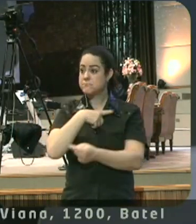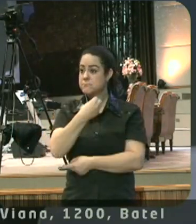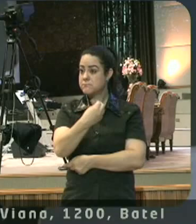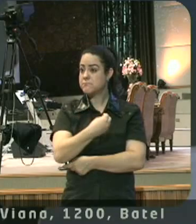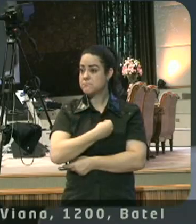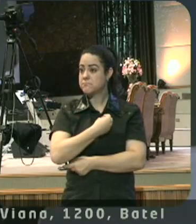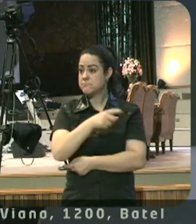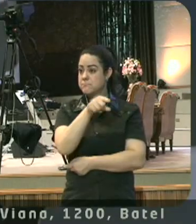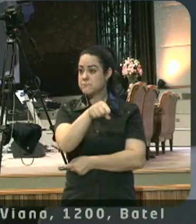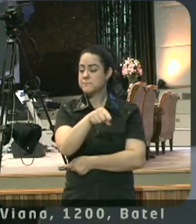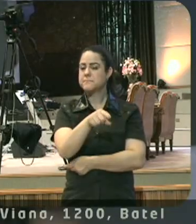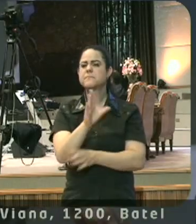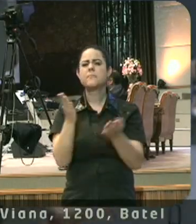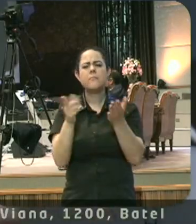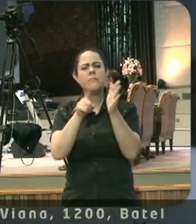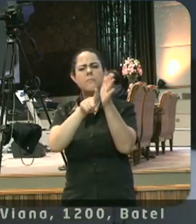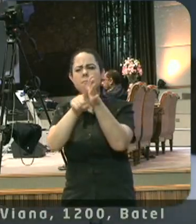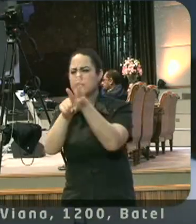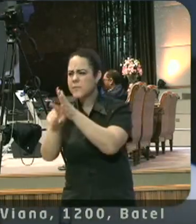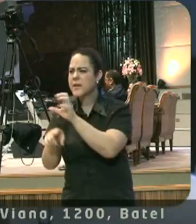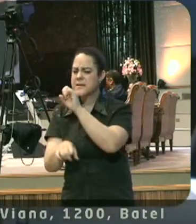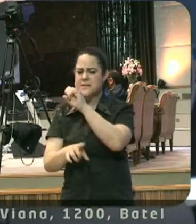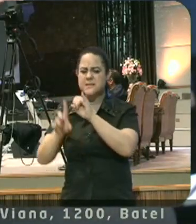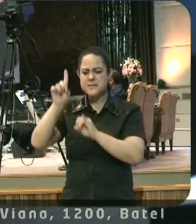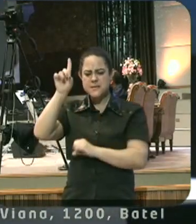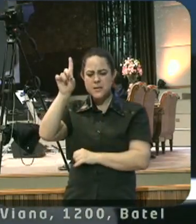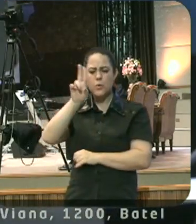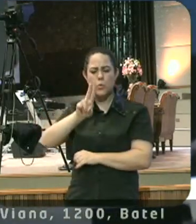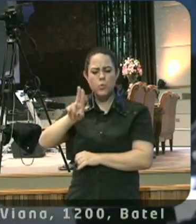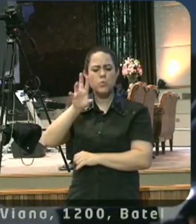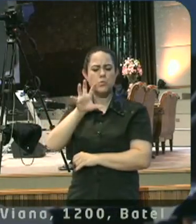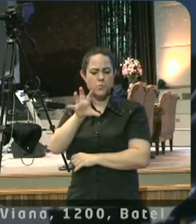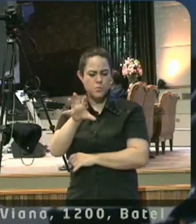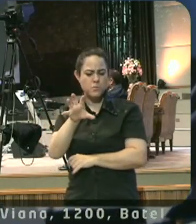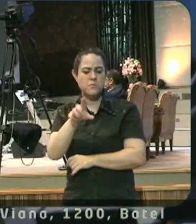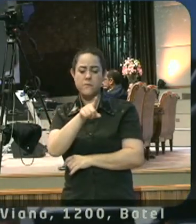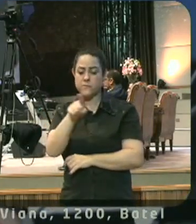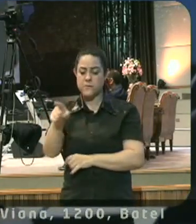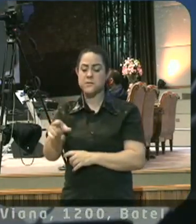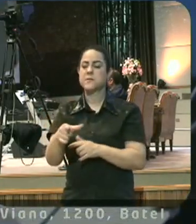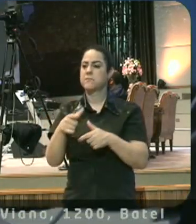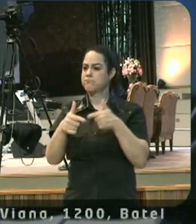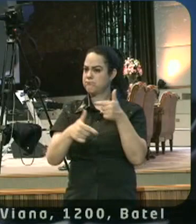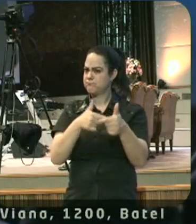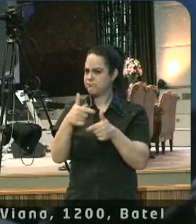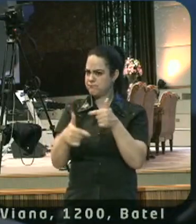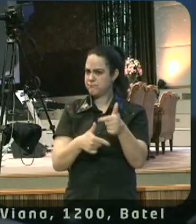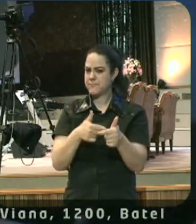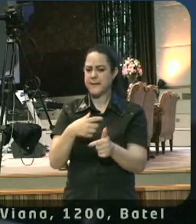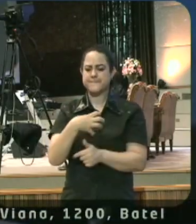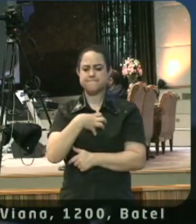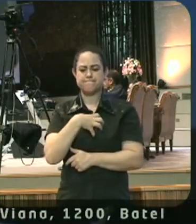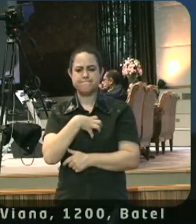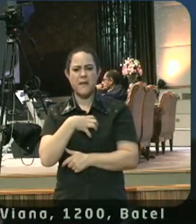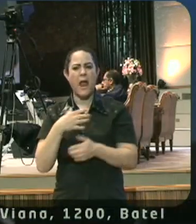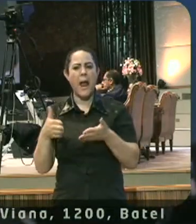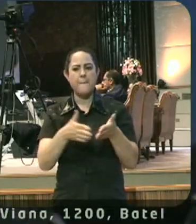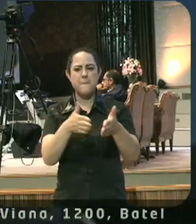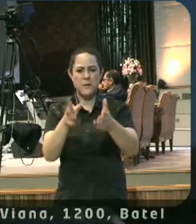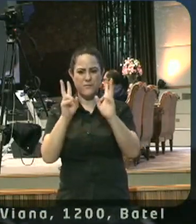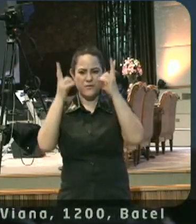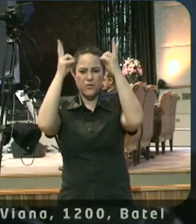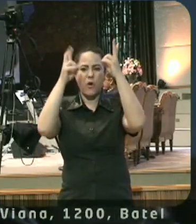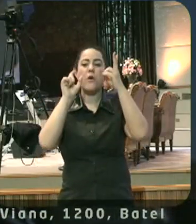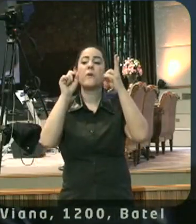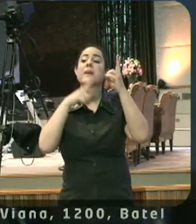minha pergunta para você é: se Deus trabalha assim, e você está na rota da vitória, qual é a